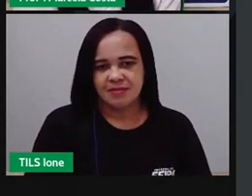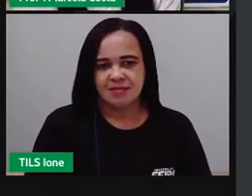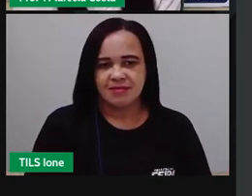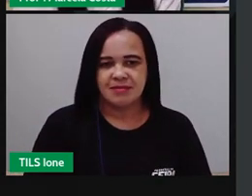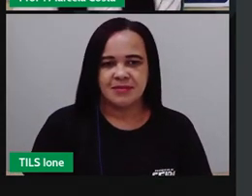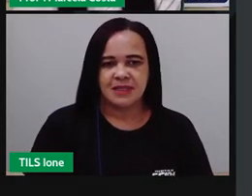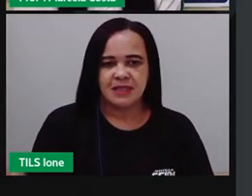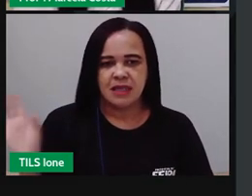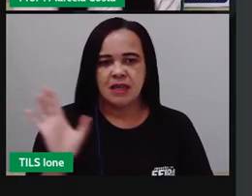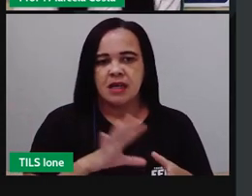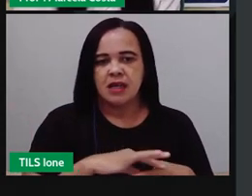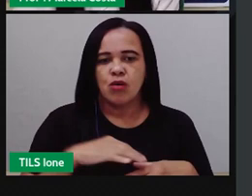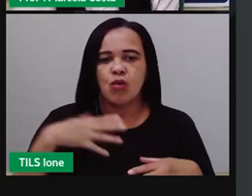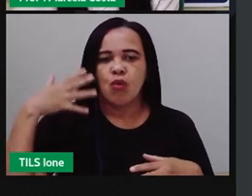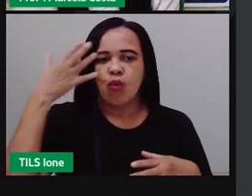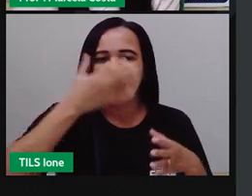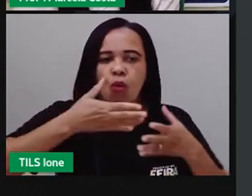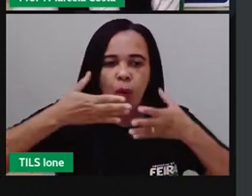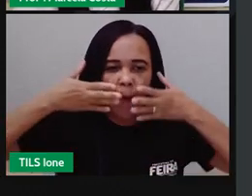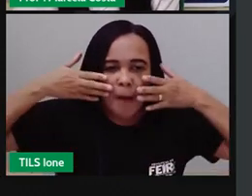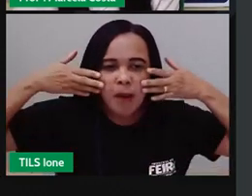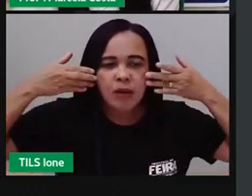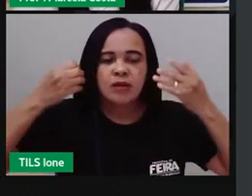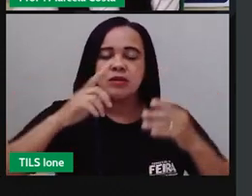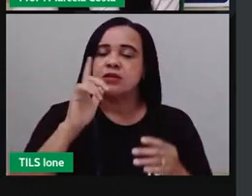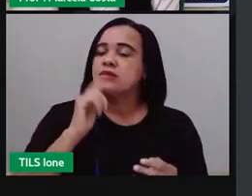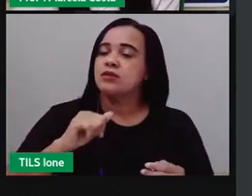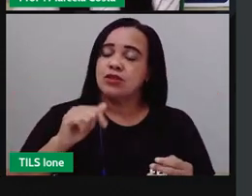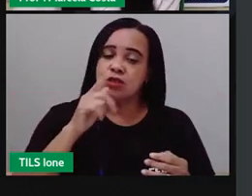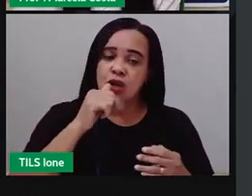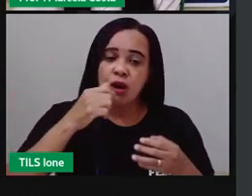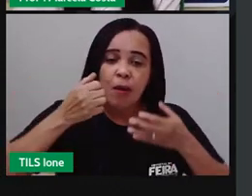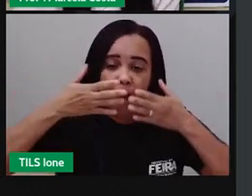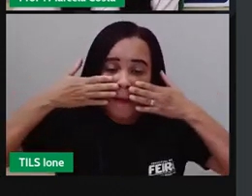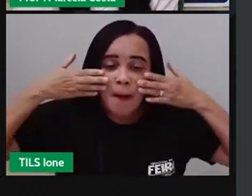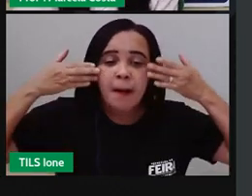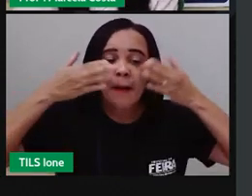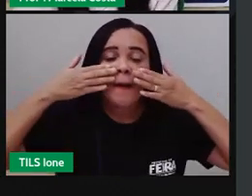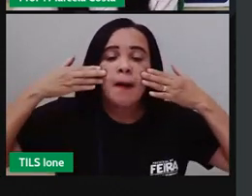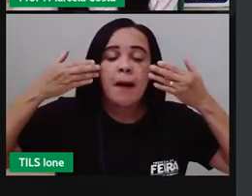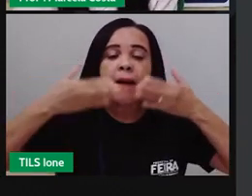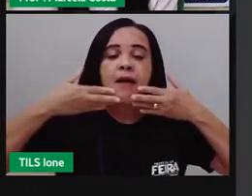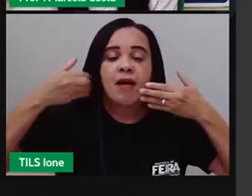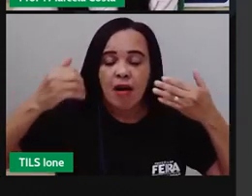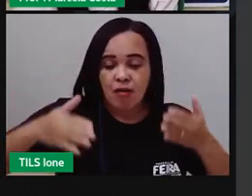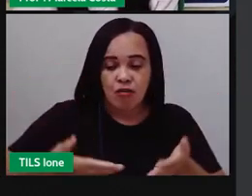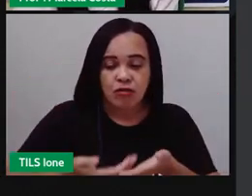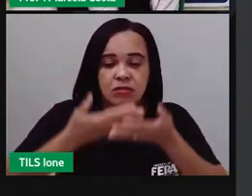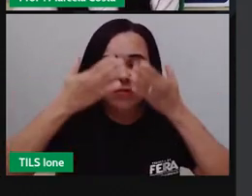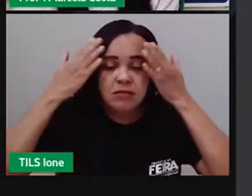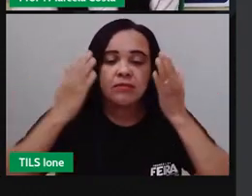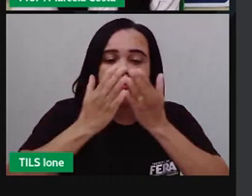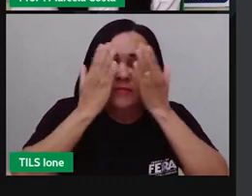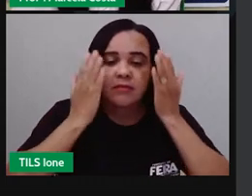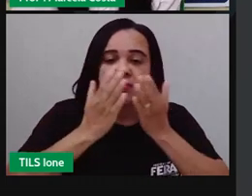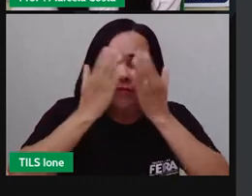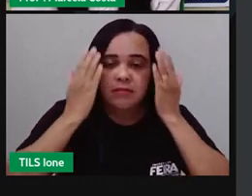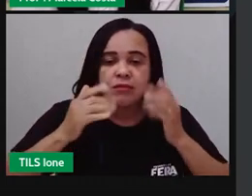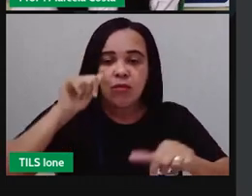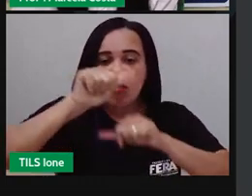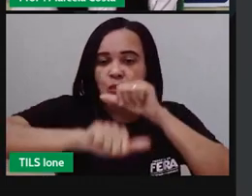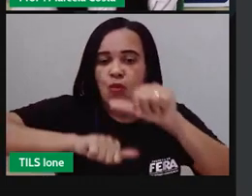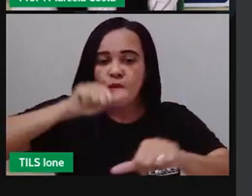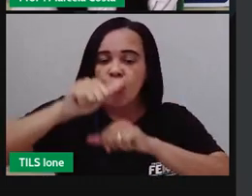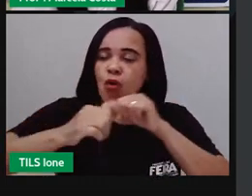Levou o rosto numa folha cheia de orvalho. Lavou o rosto numa folha cheia de orvalho. Mudou sua cor